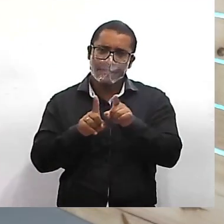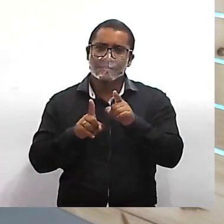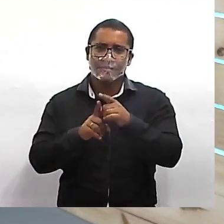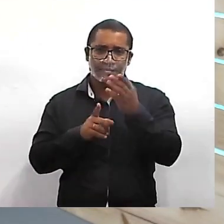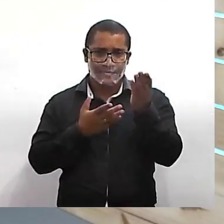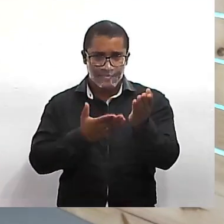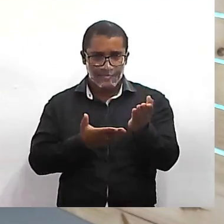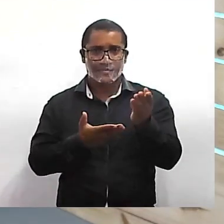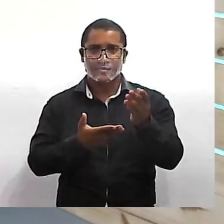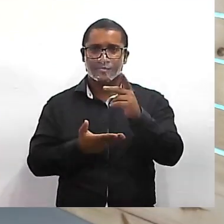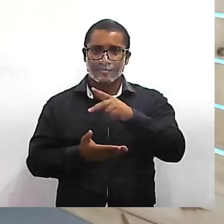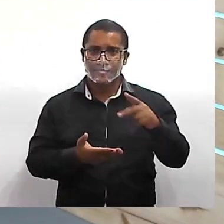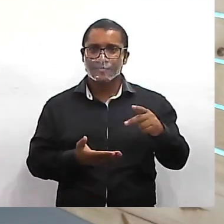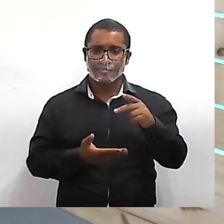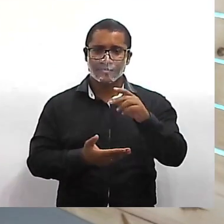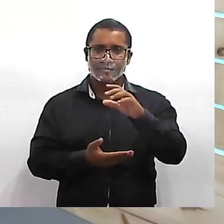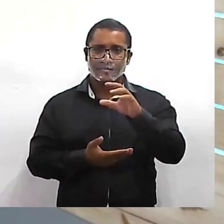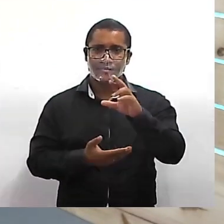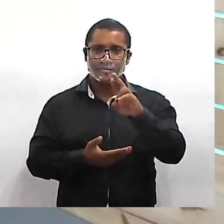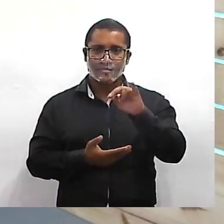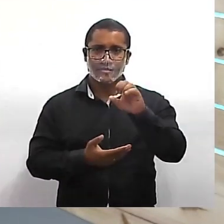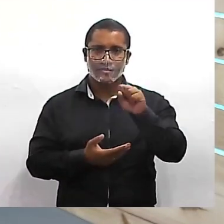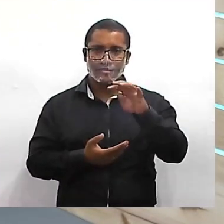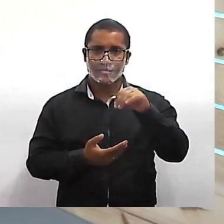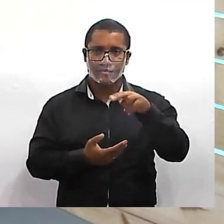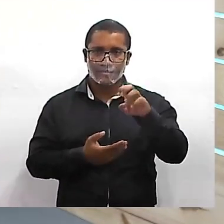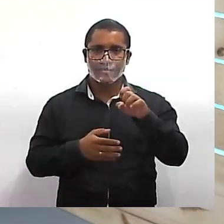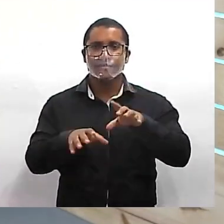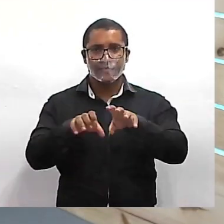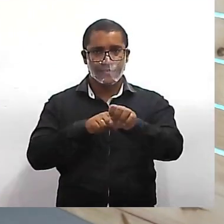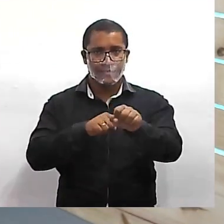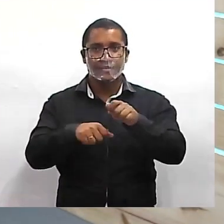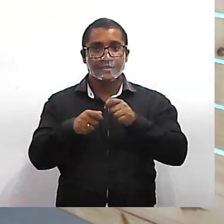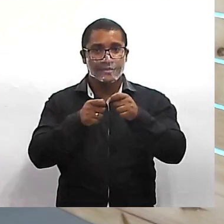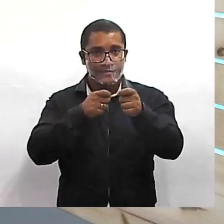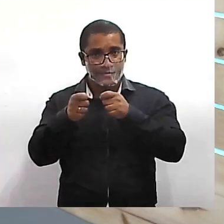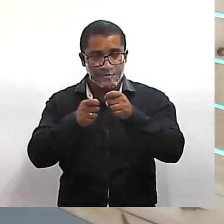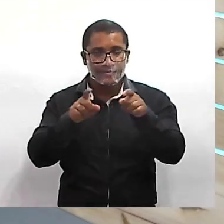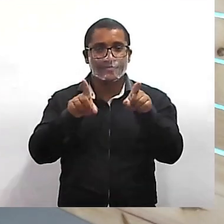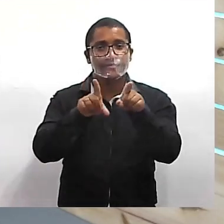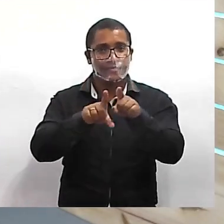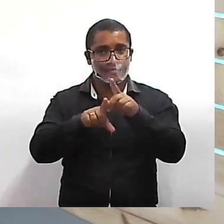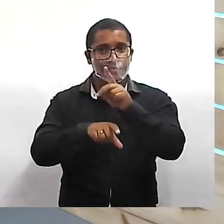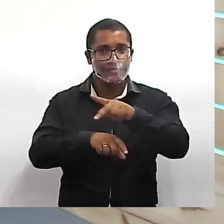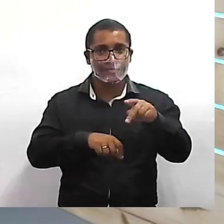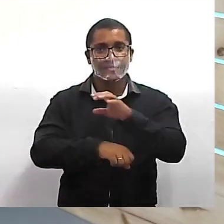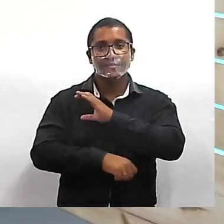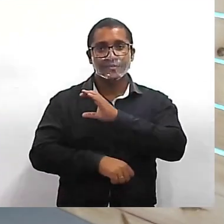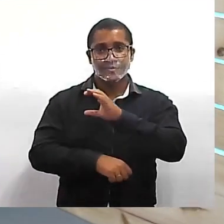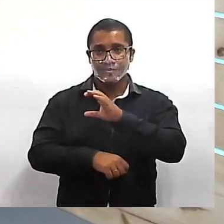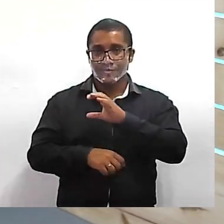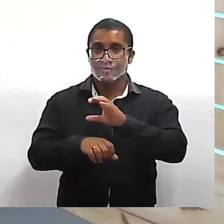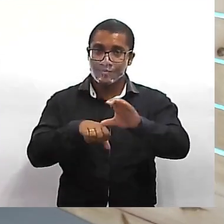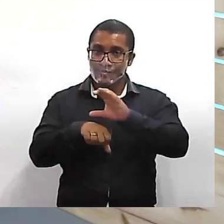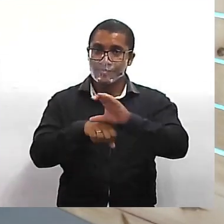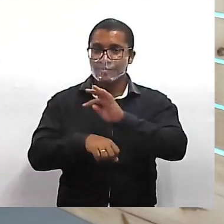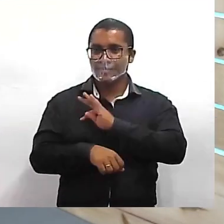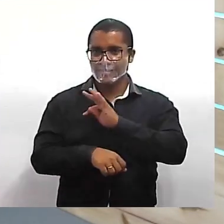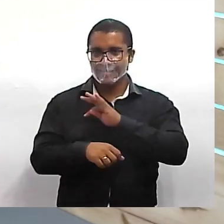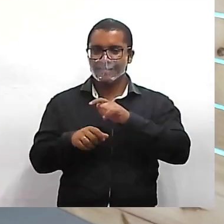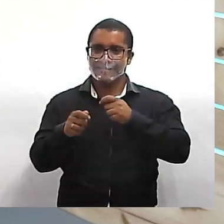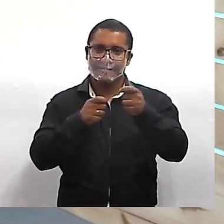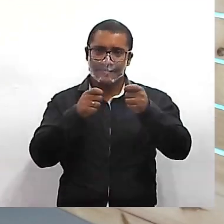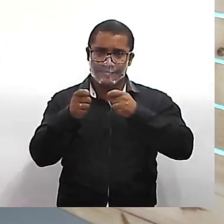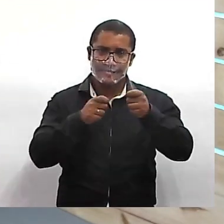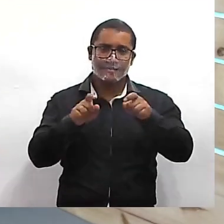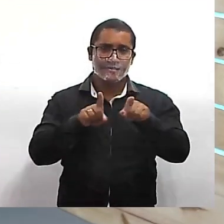Cristiane também assim é uma colega, né, formada aqui em administração, também é professora aqui do curso técnico em administração e